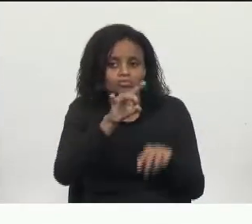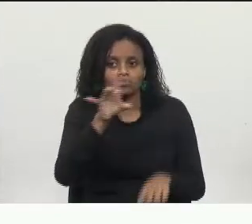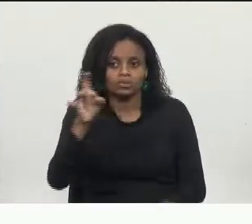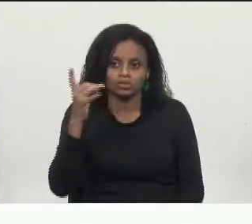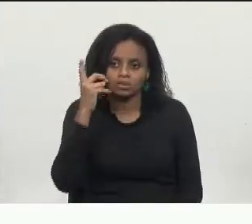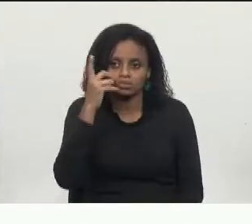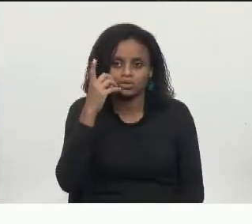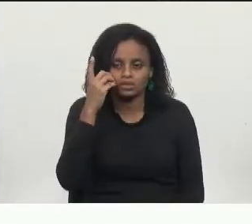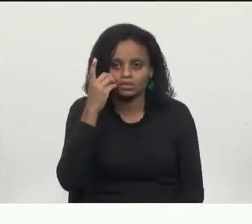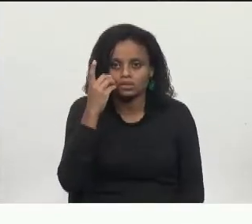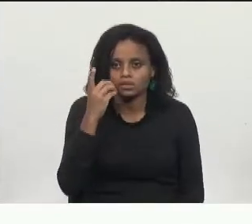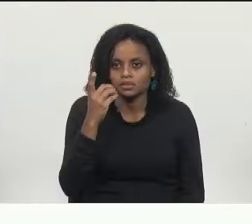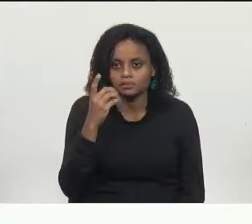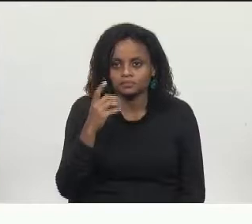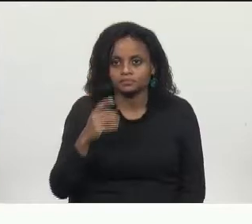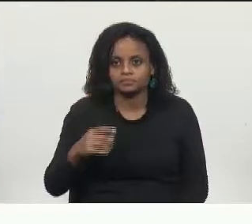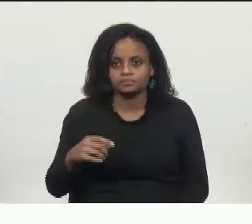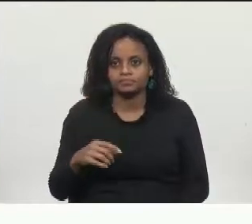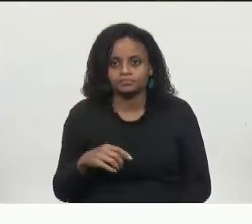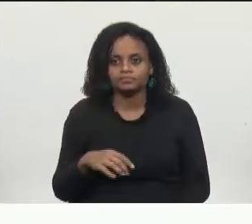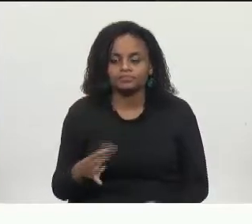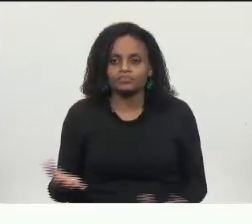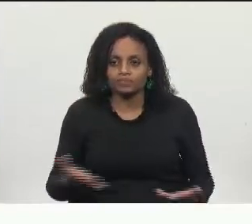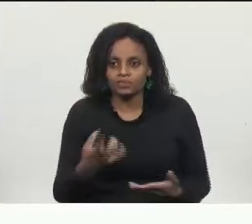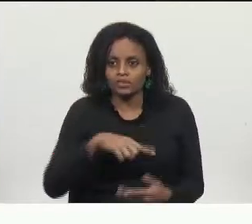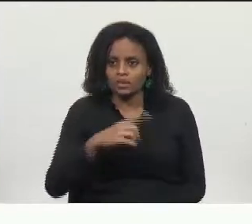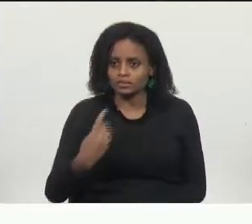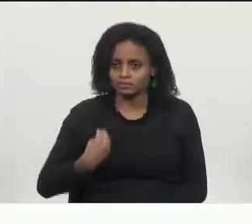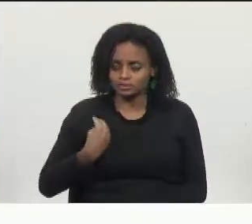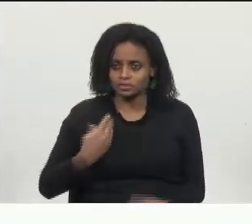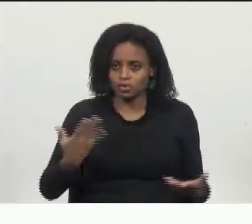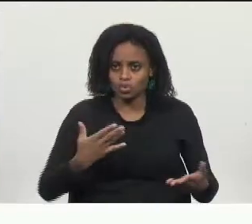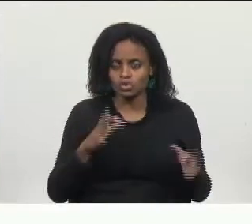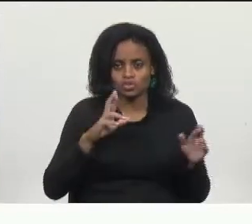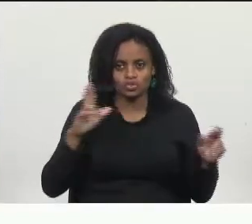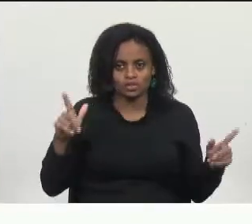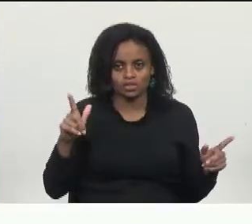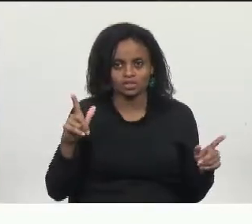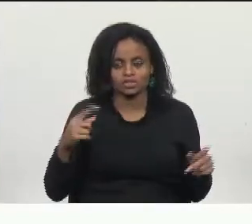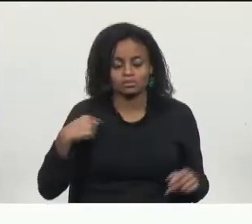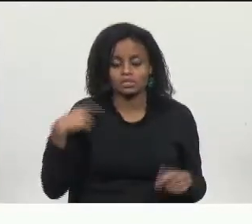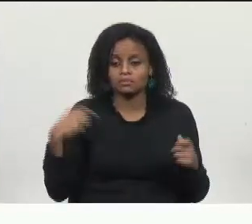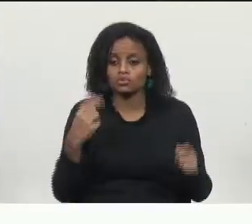gente, nossa realidade de hoje aqui na casa, teremos que ter 2